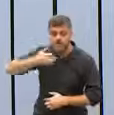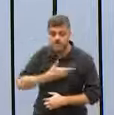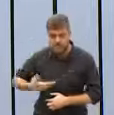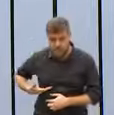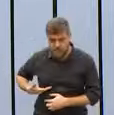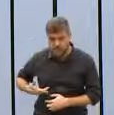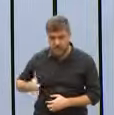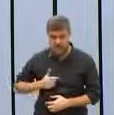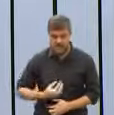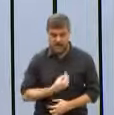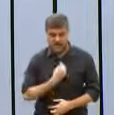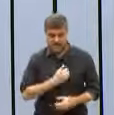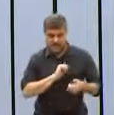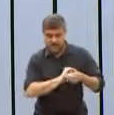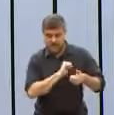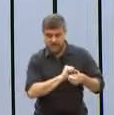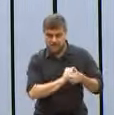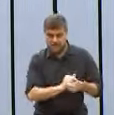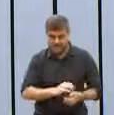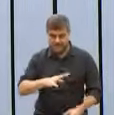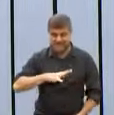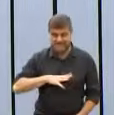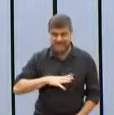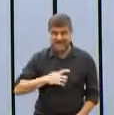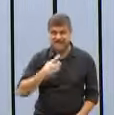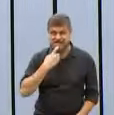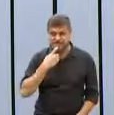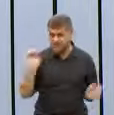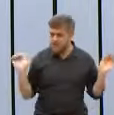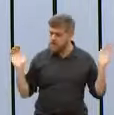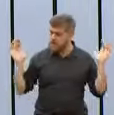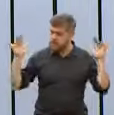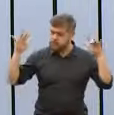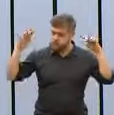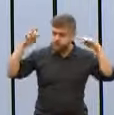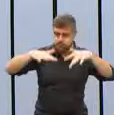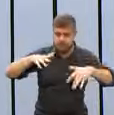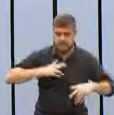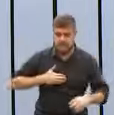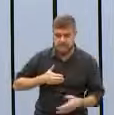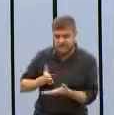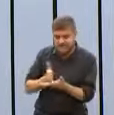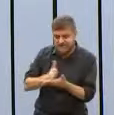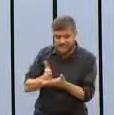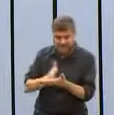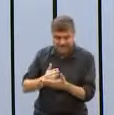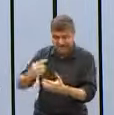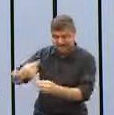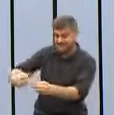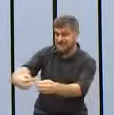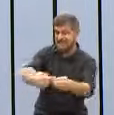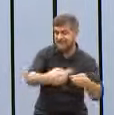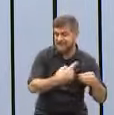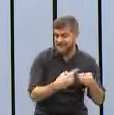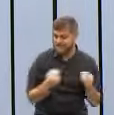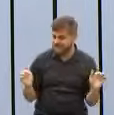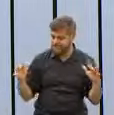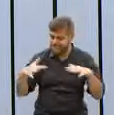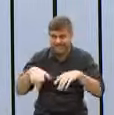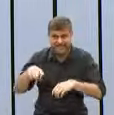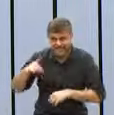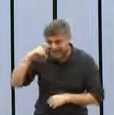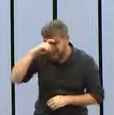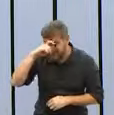qualidade de vida aumenta. E Campinas é uma cidade atrativa até por fazer fronteiras com grandes cidades, com muitas cidades que têm alguma